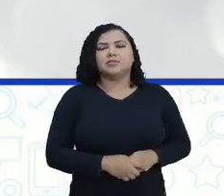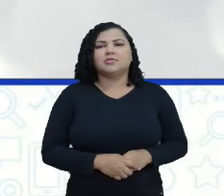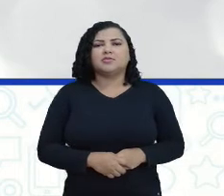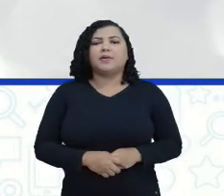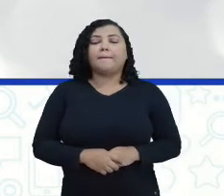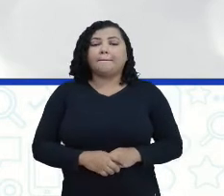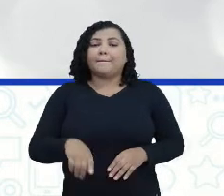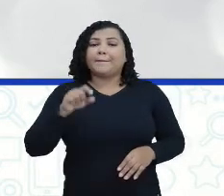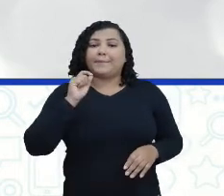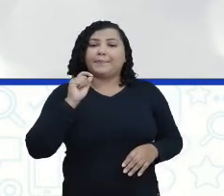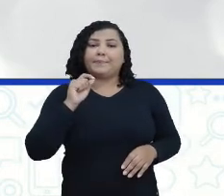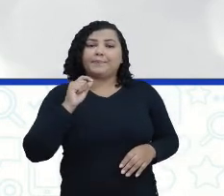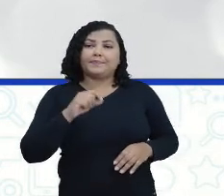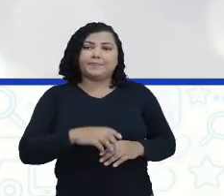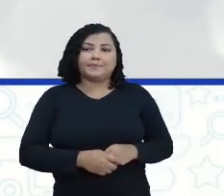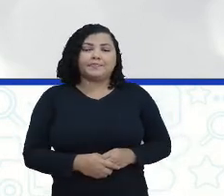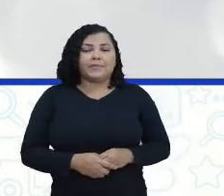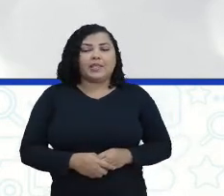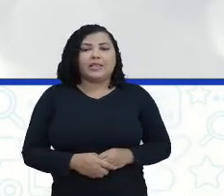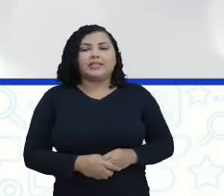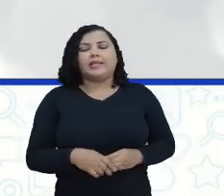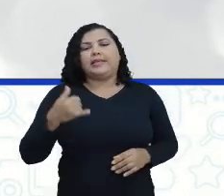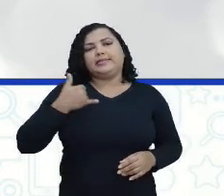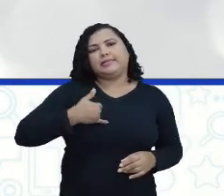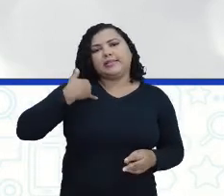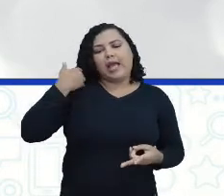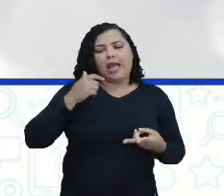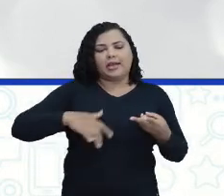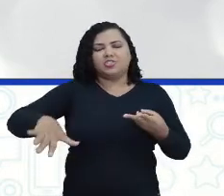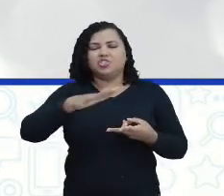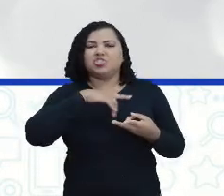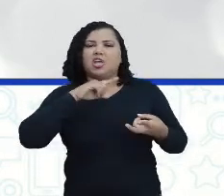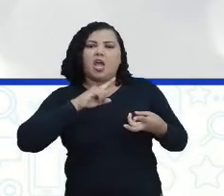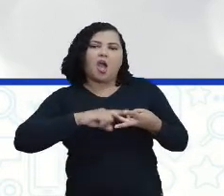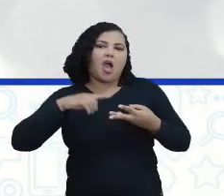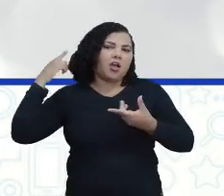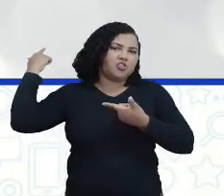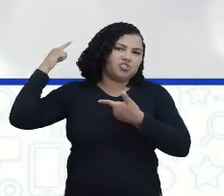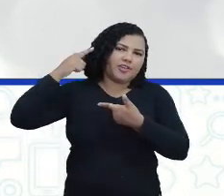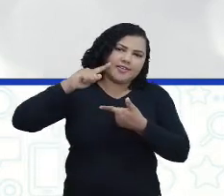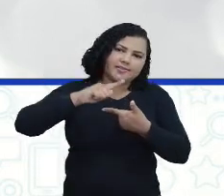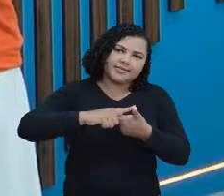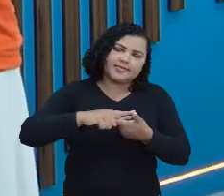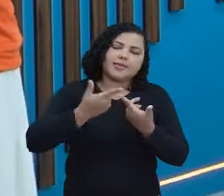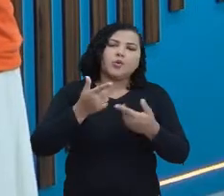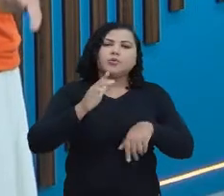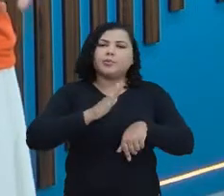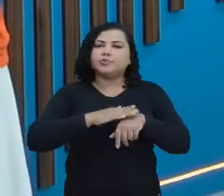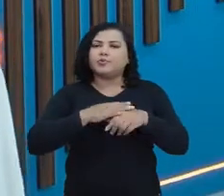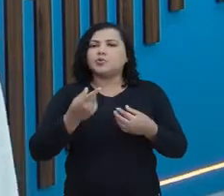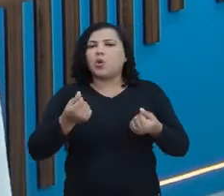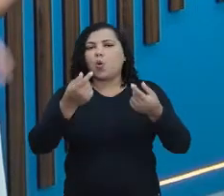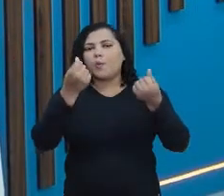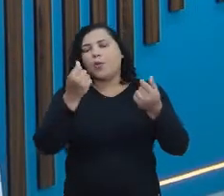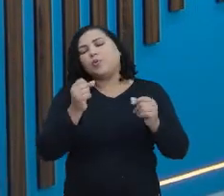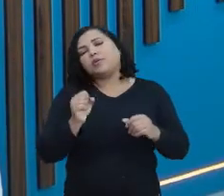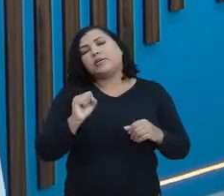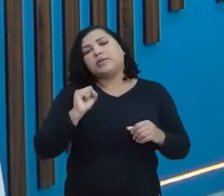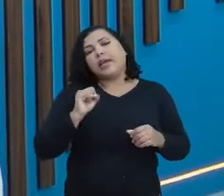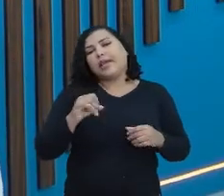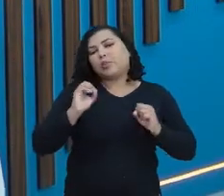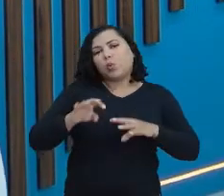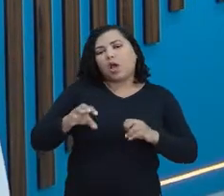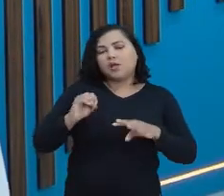E aí o quê? Os traços de idade, região, geração, né? Situação econômica, escolarização